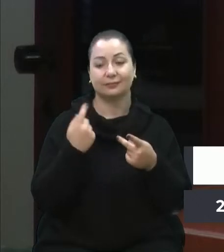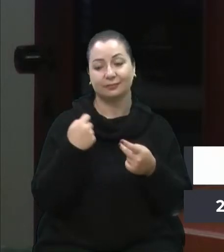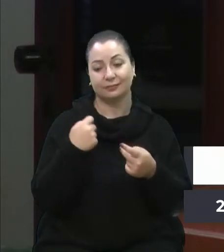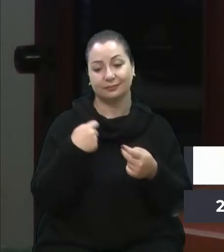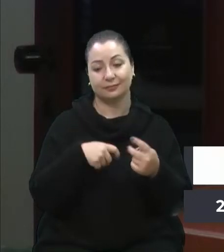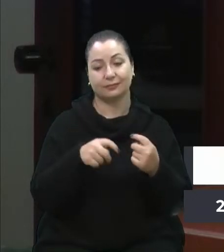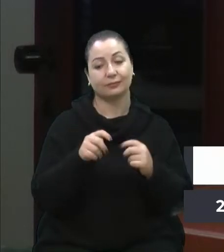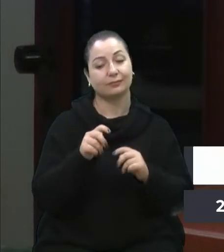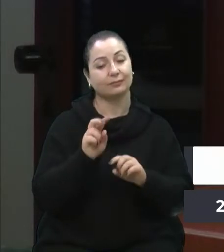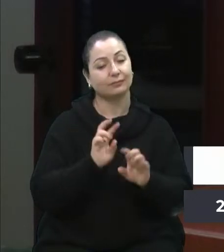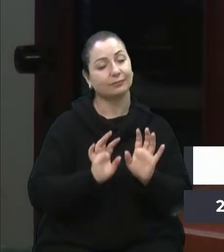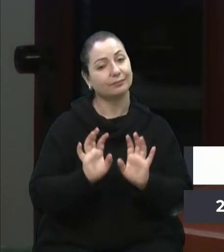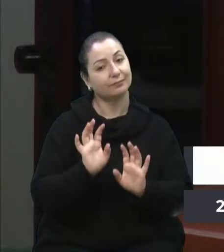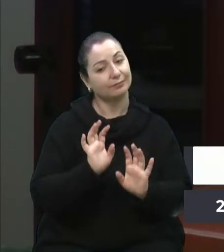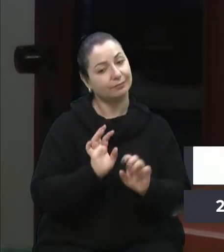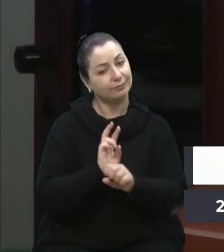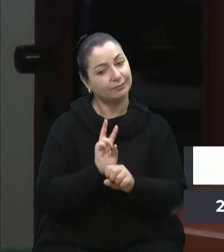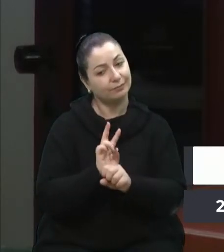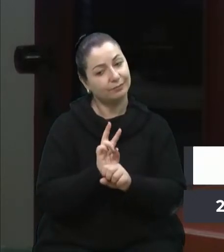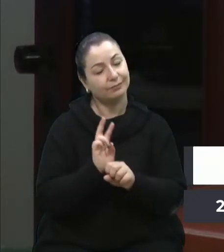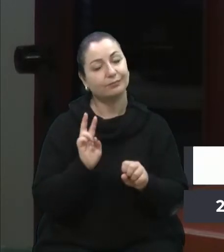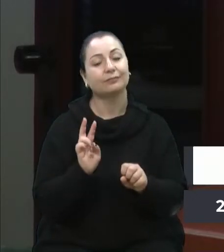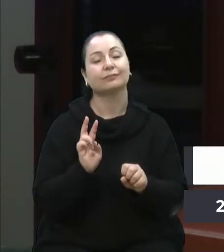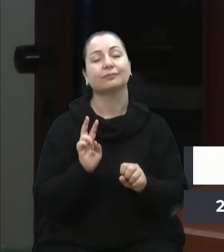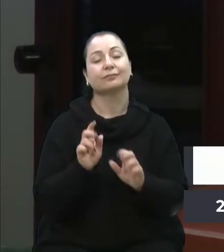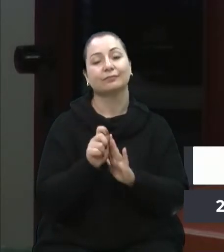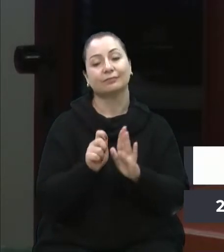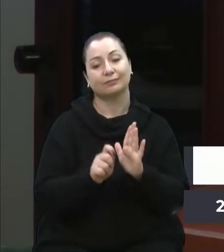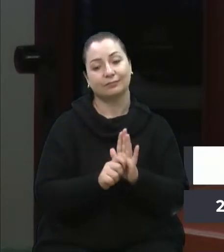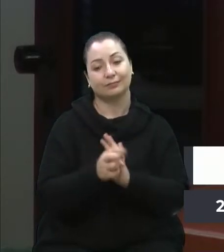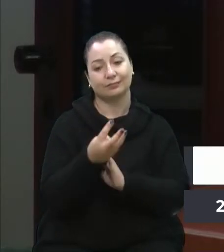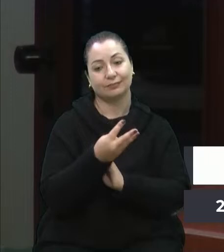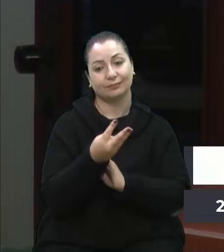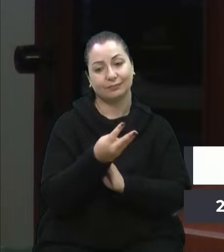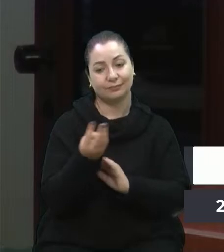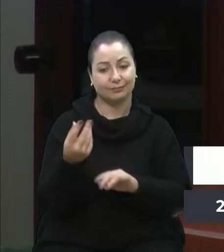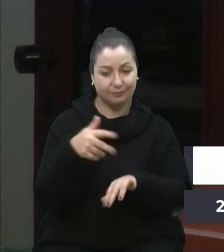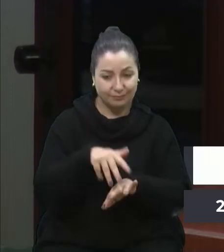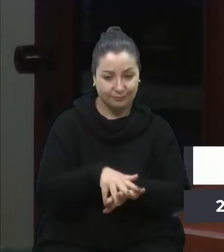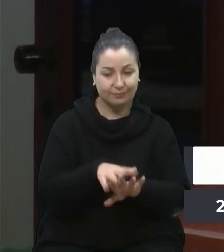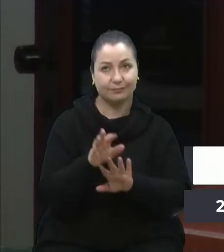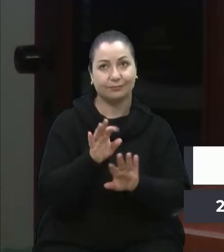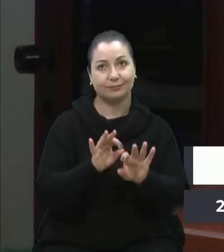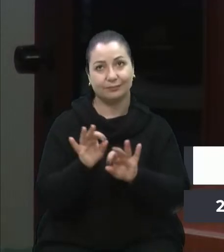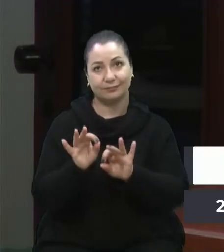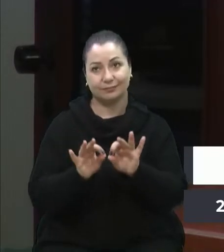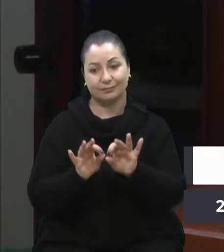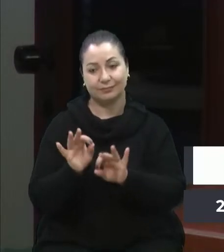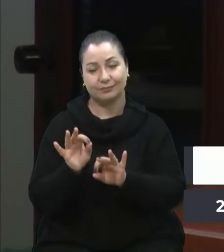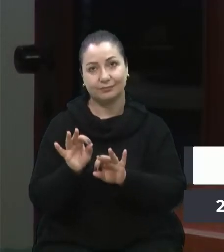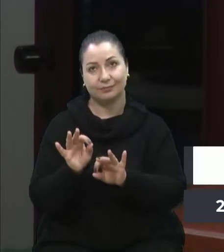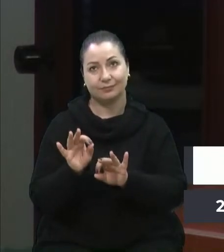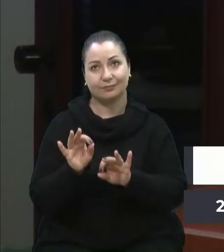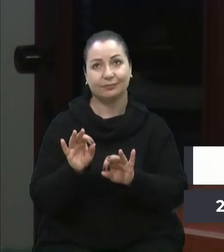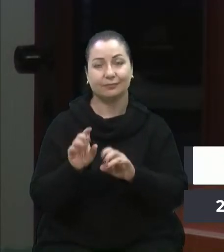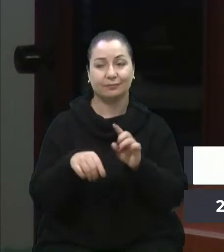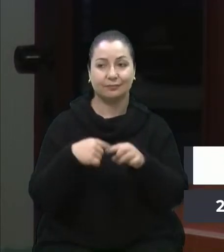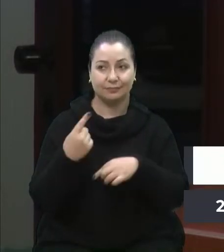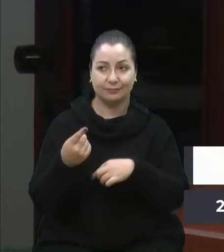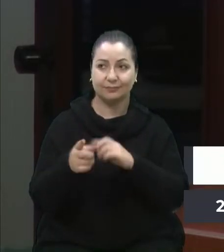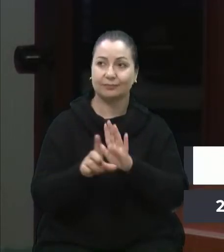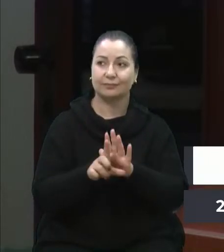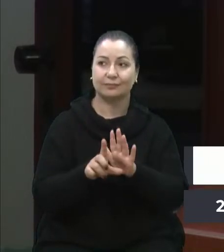a proposição na forma do seu artigo 3º, ao prover a inclusão do projeto no plano plurianual e demais leis de